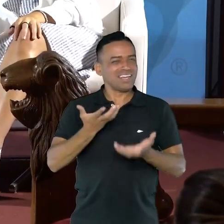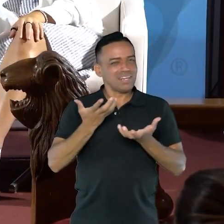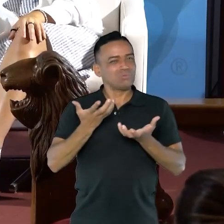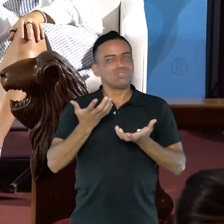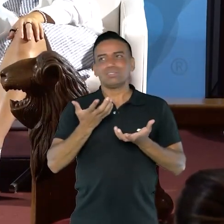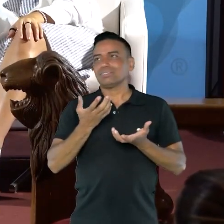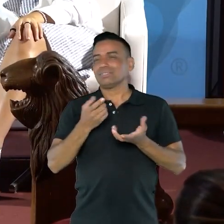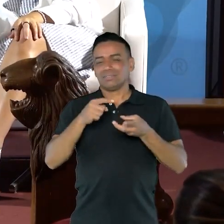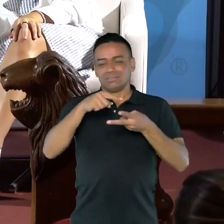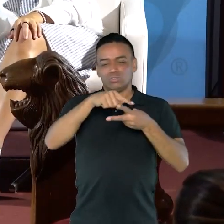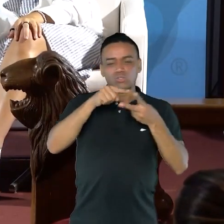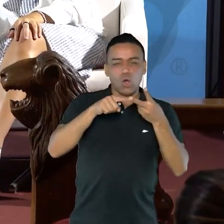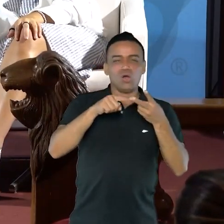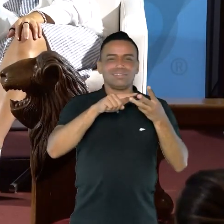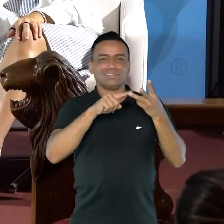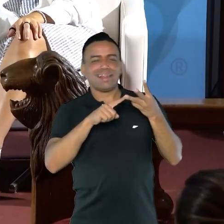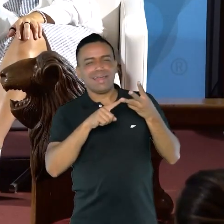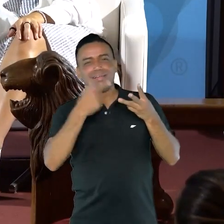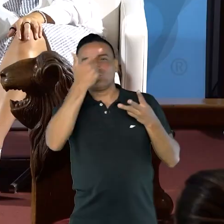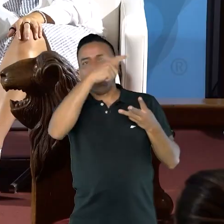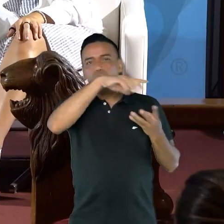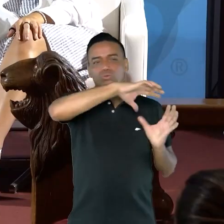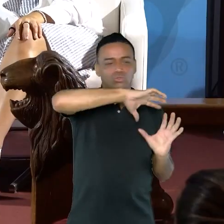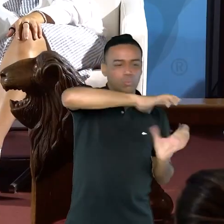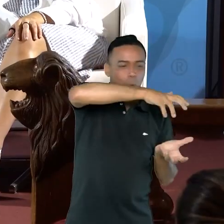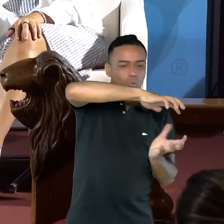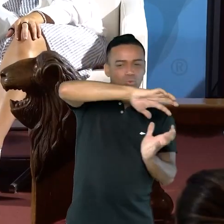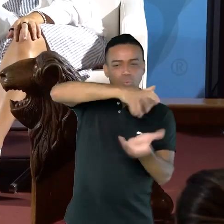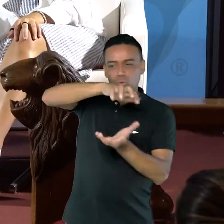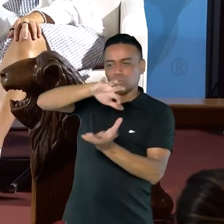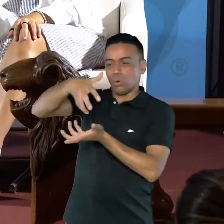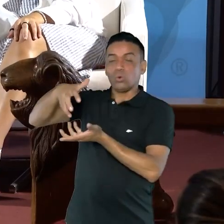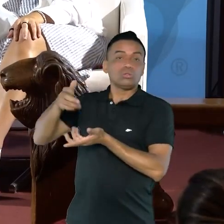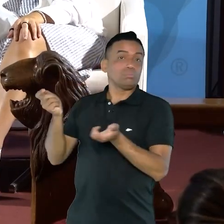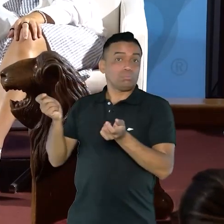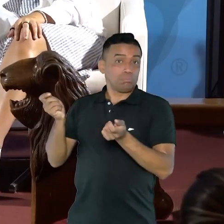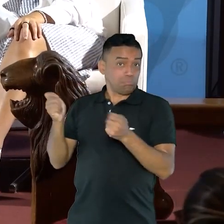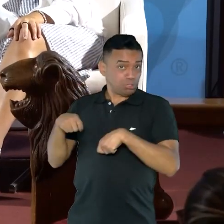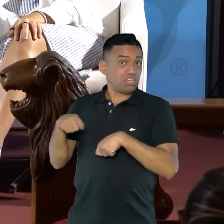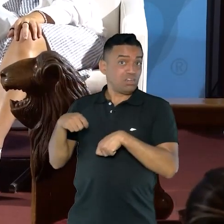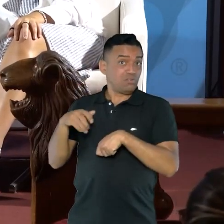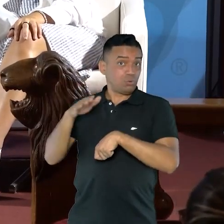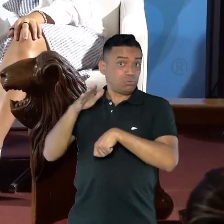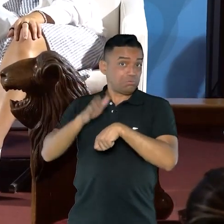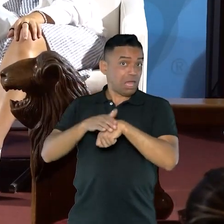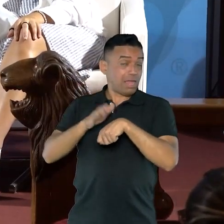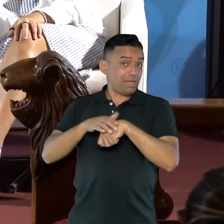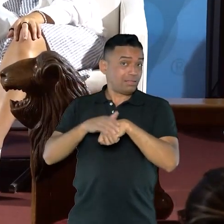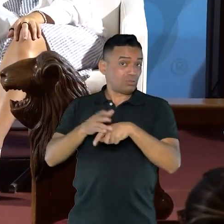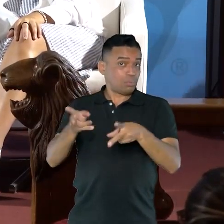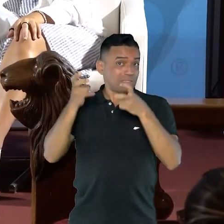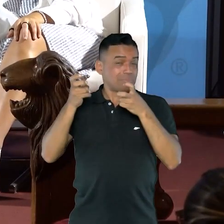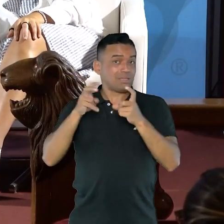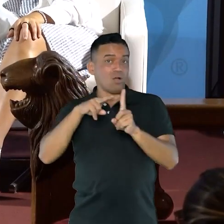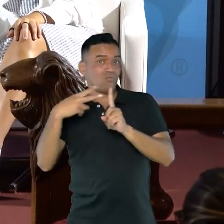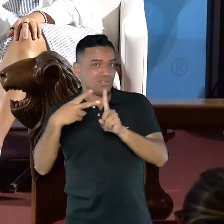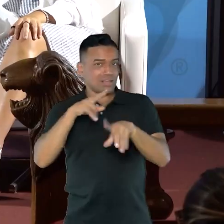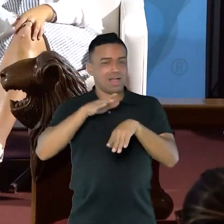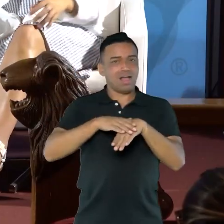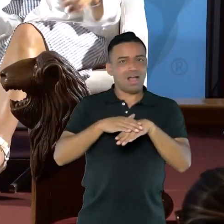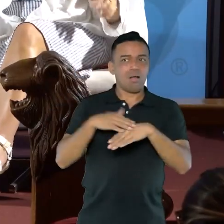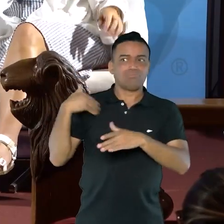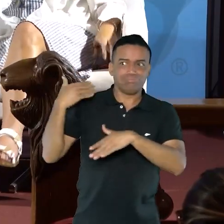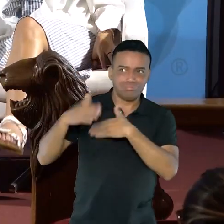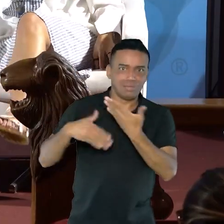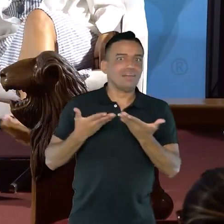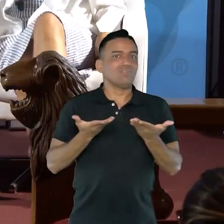ouvir quais seriam 2 ou 3 outros mundos possíveis do seu ponto de vista, com essa travessia tão linda que você